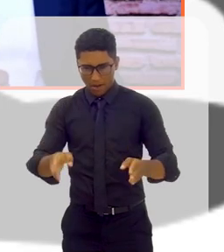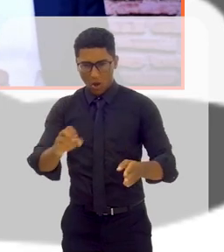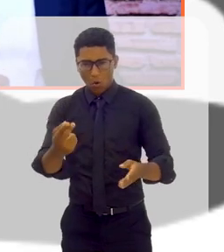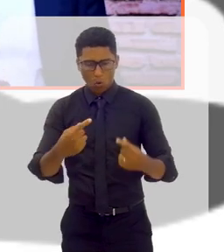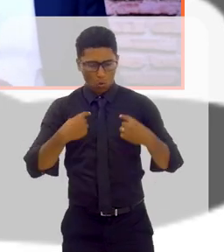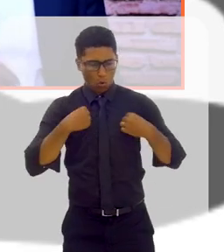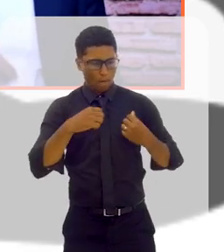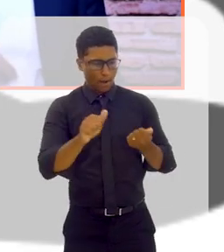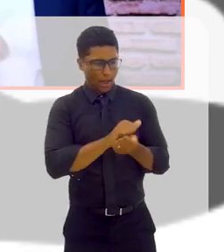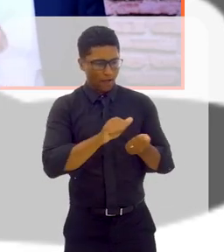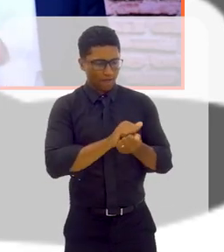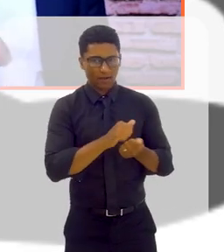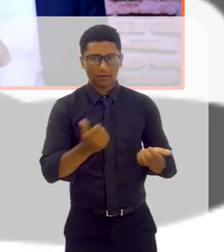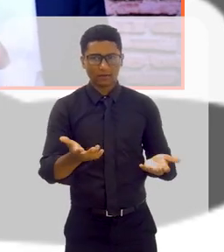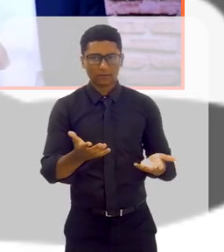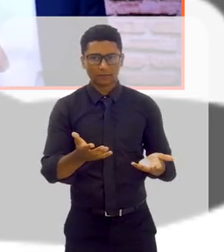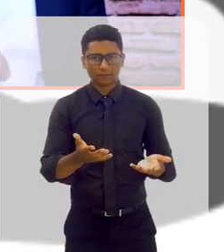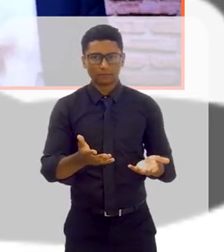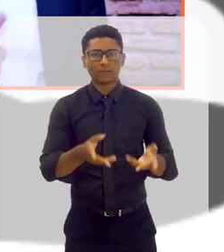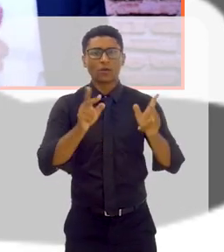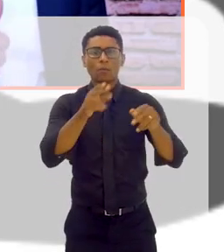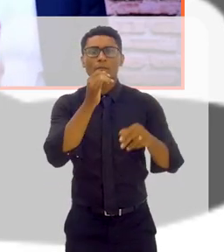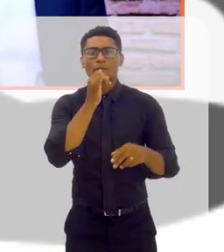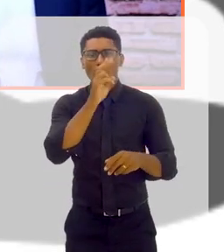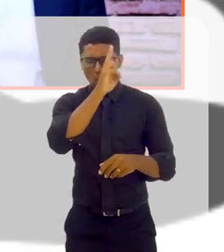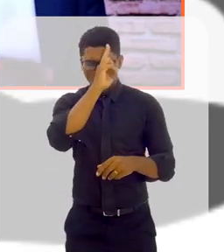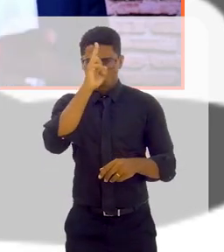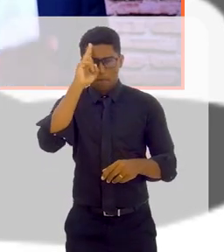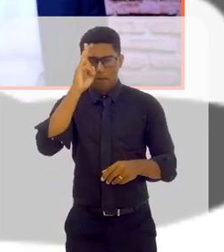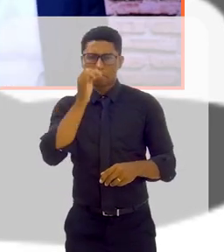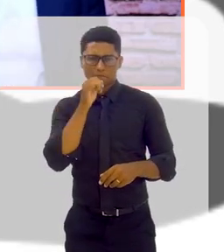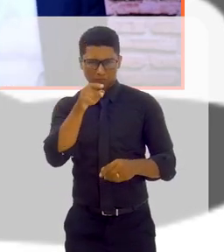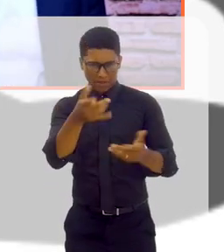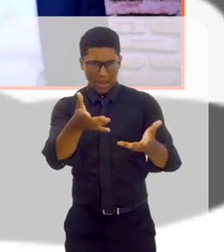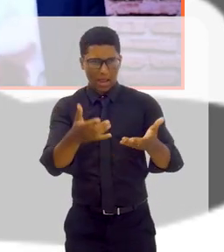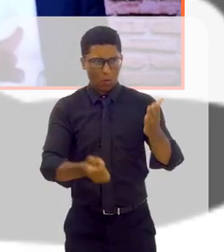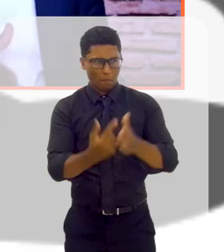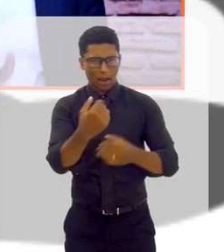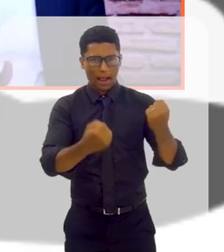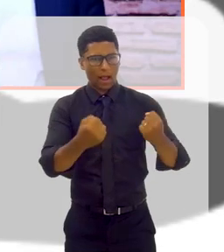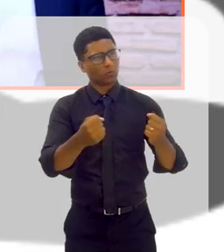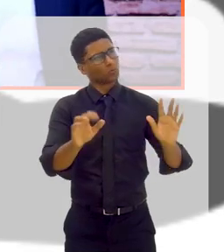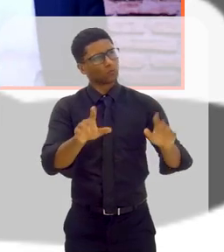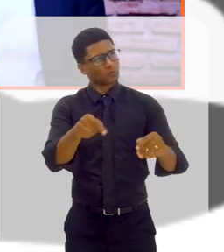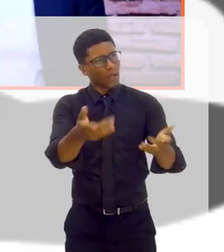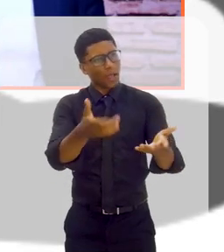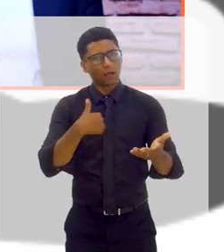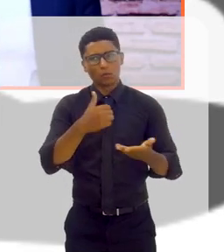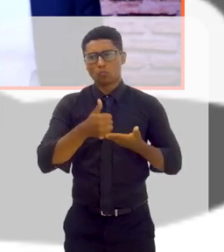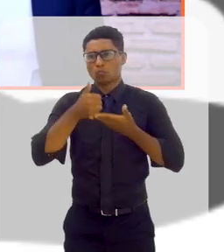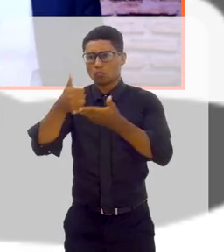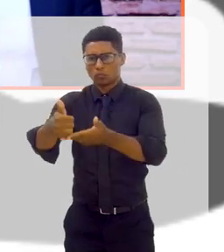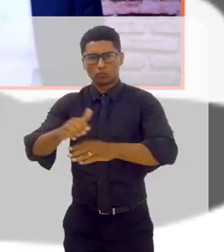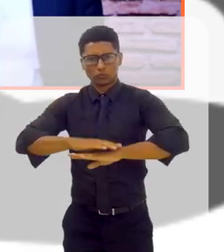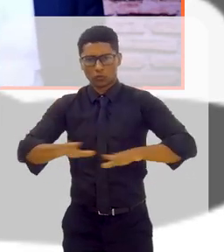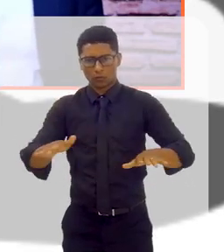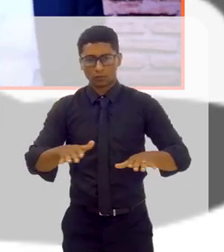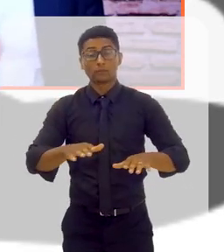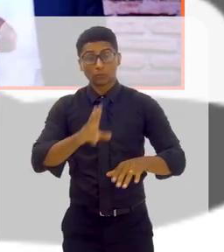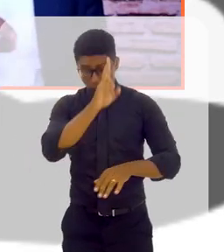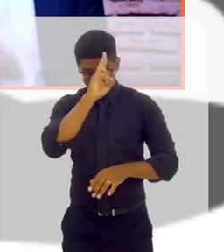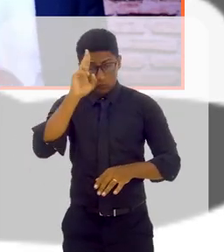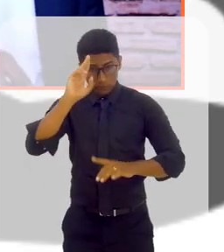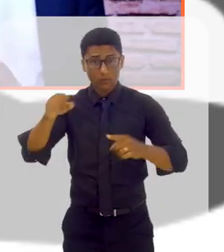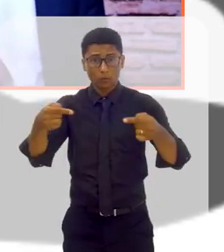a roupa lavada é o princípio do Uber a pessoa não precisa ter carro ela só quer ser transportada né o Uber é uma empresa de Economia circular